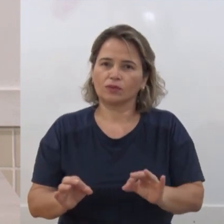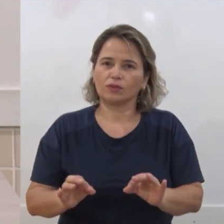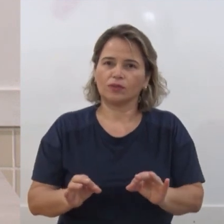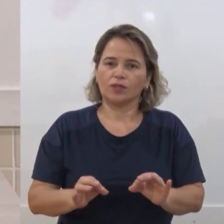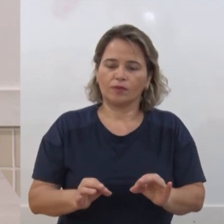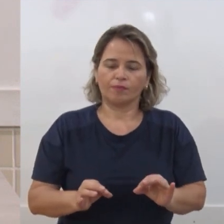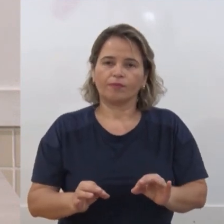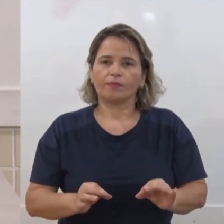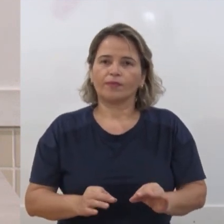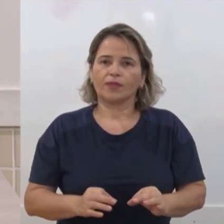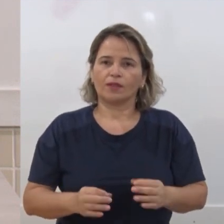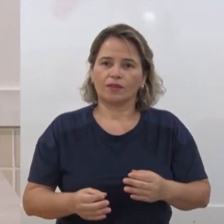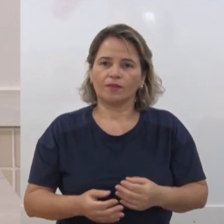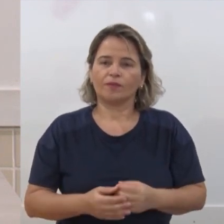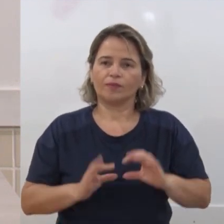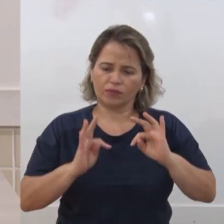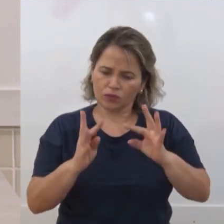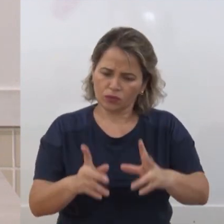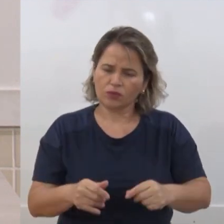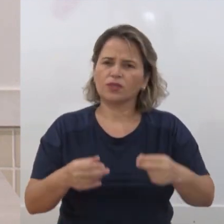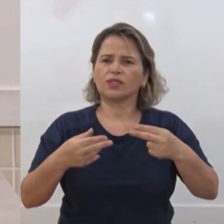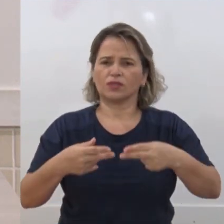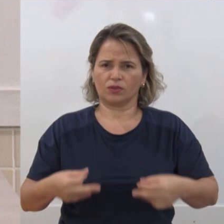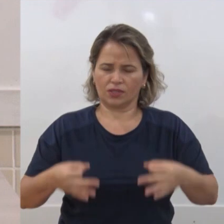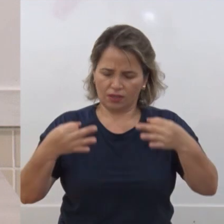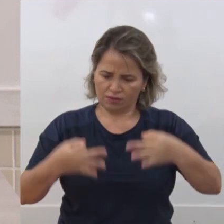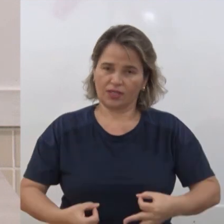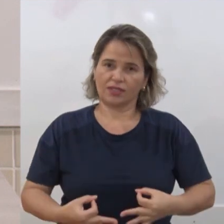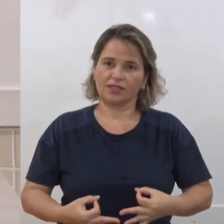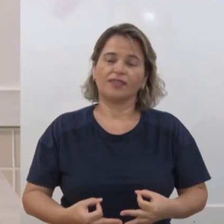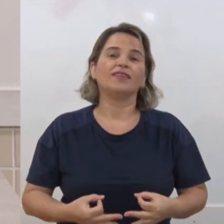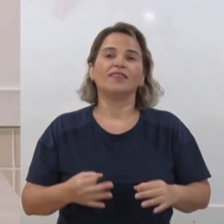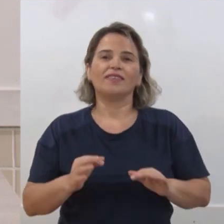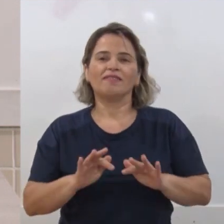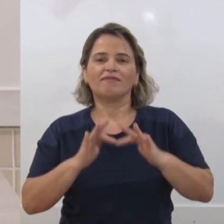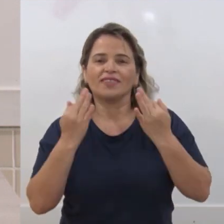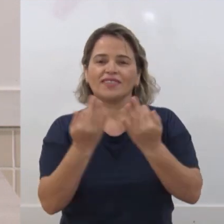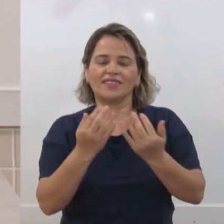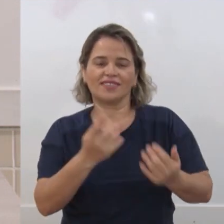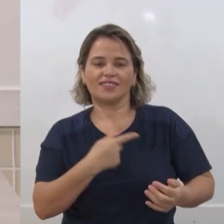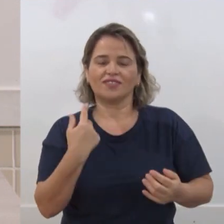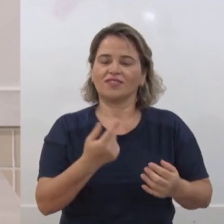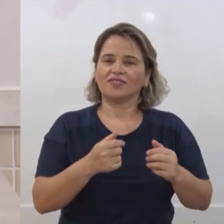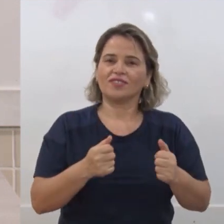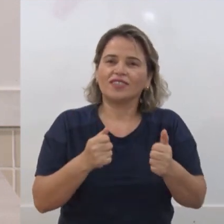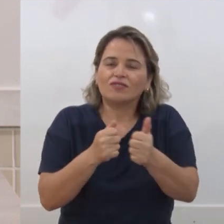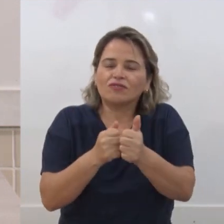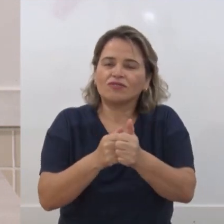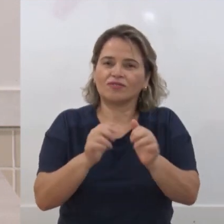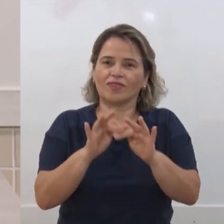de organização do bebê. Estamos muito felizes por ter participado desse momento com a